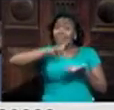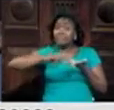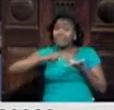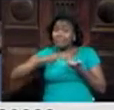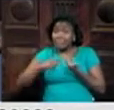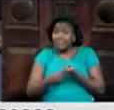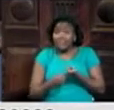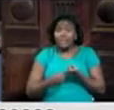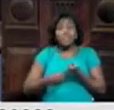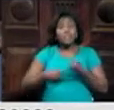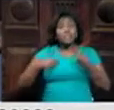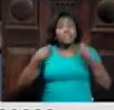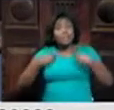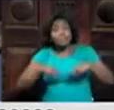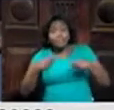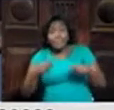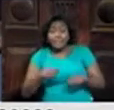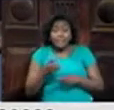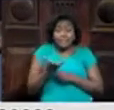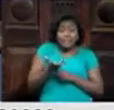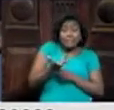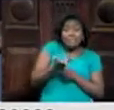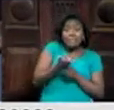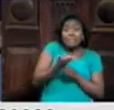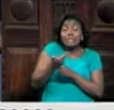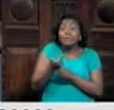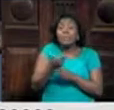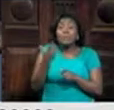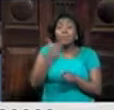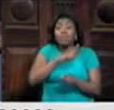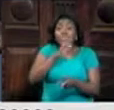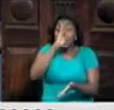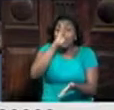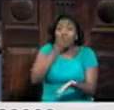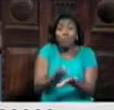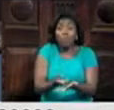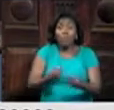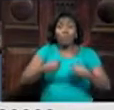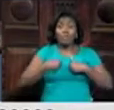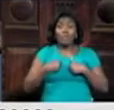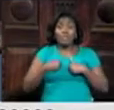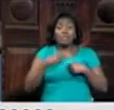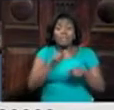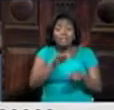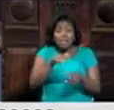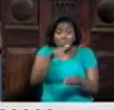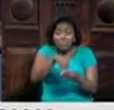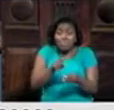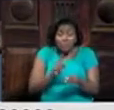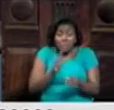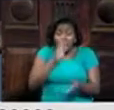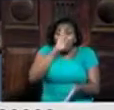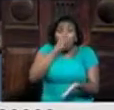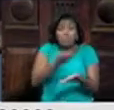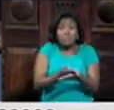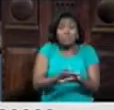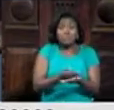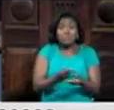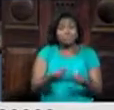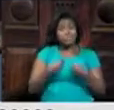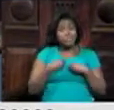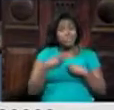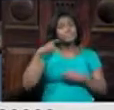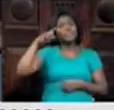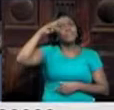se redobrar para poder conquistar a confiança daqueles que não lhe votaram. Eu acho, particularmente, que deveria